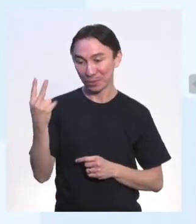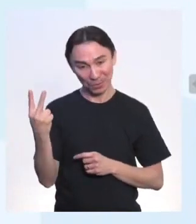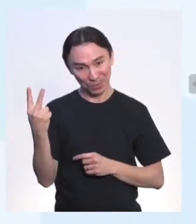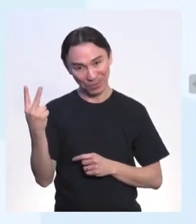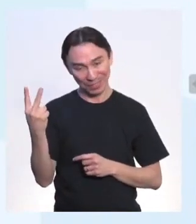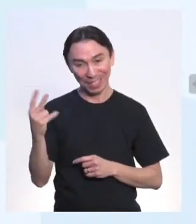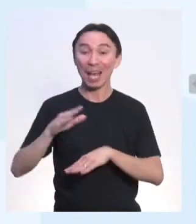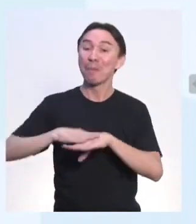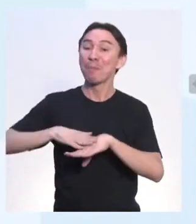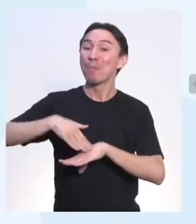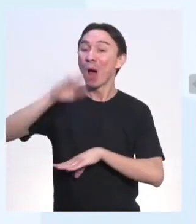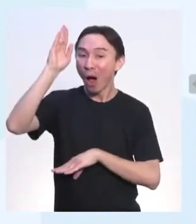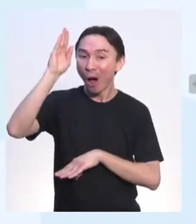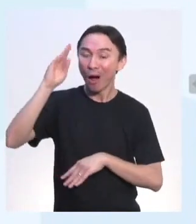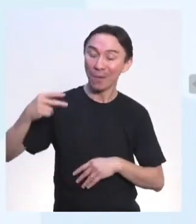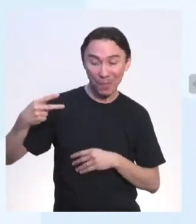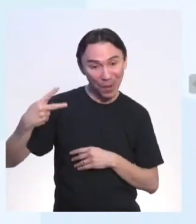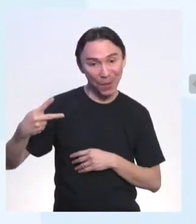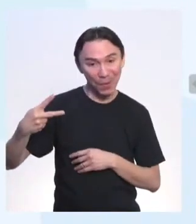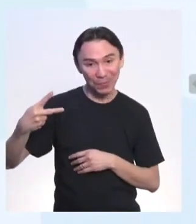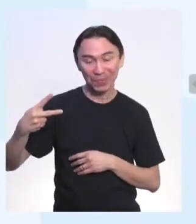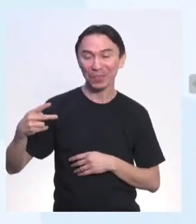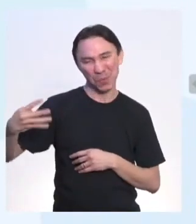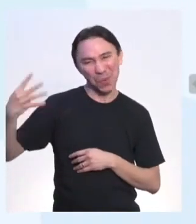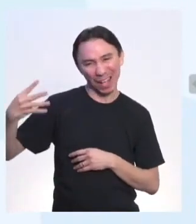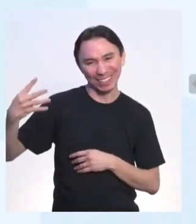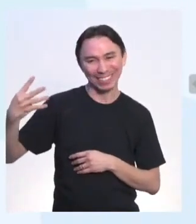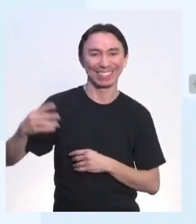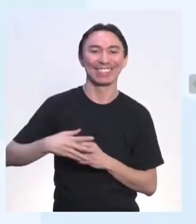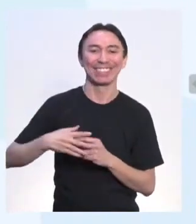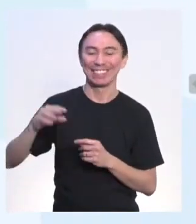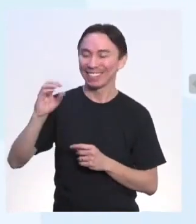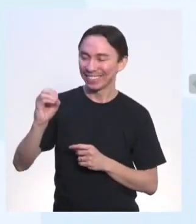0,42, que é maior do que o quarto, que é o